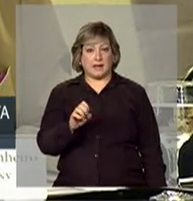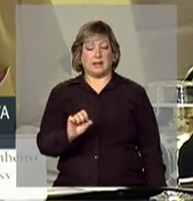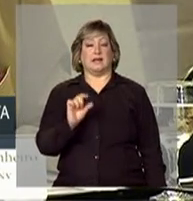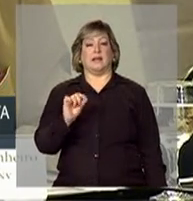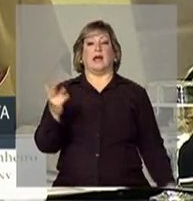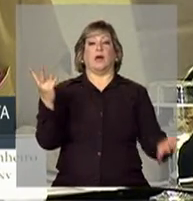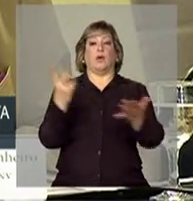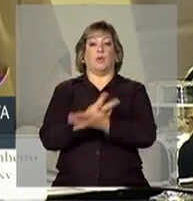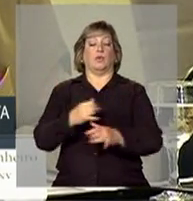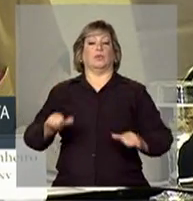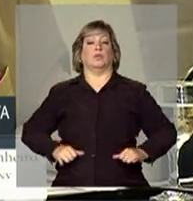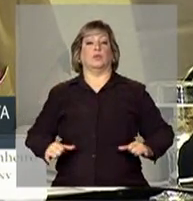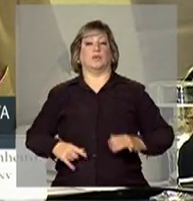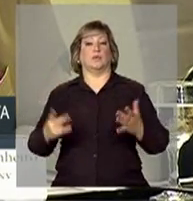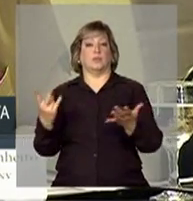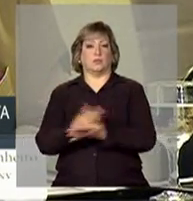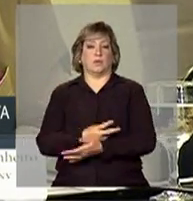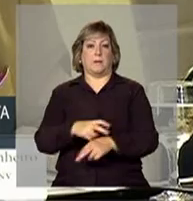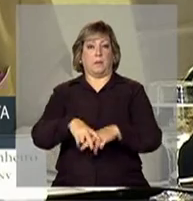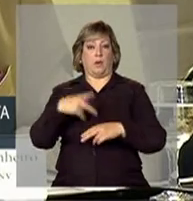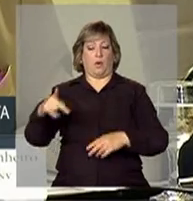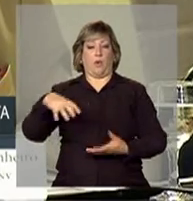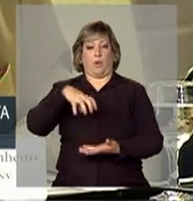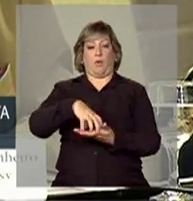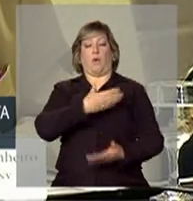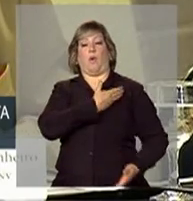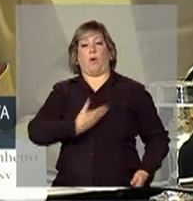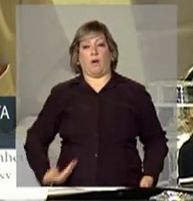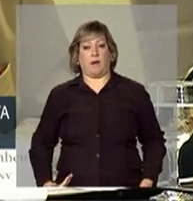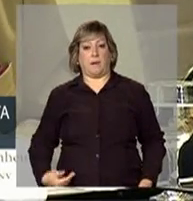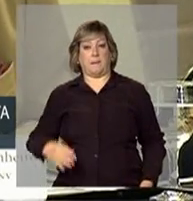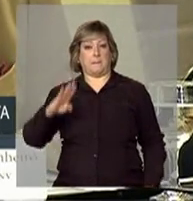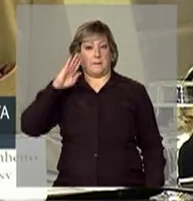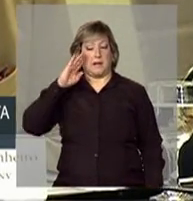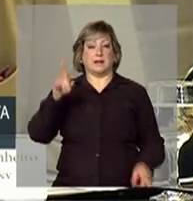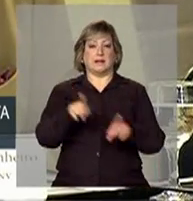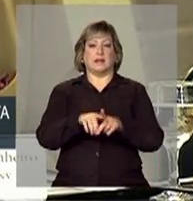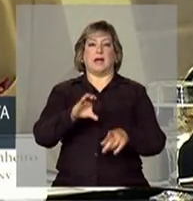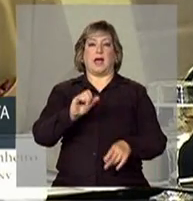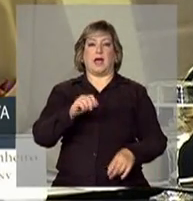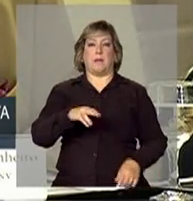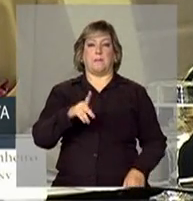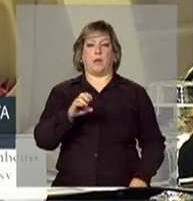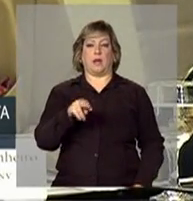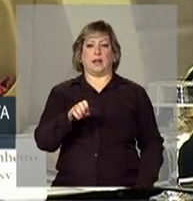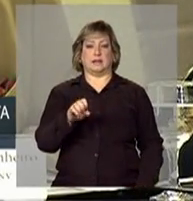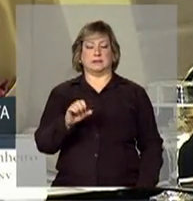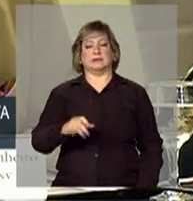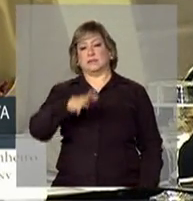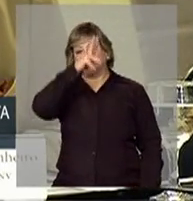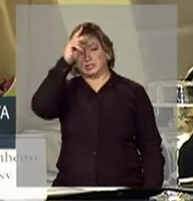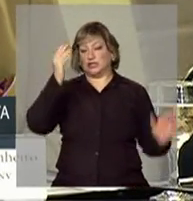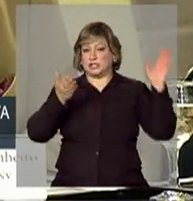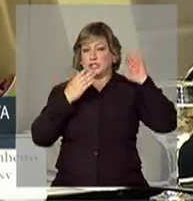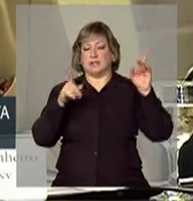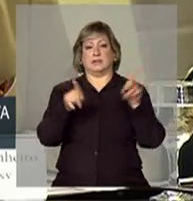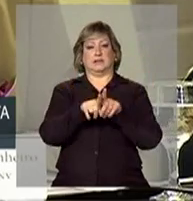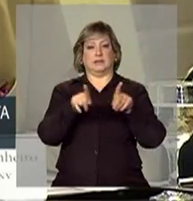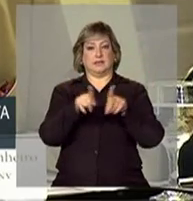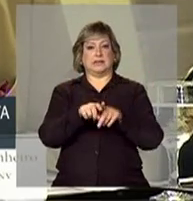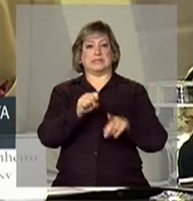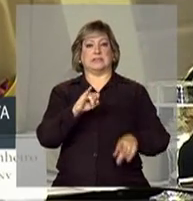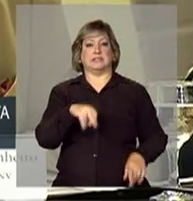alvos de represália pelo governo militar, camponeses, indígenas e sindicalistas. A comissão está